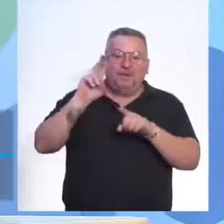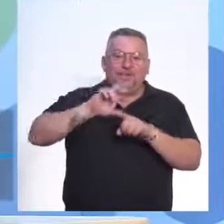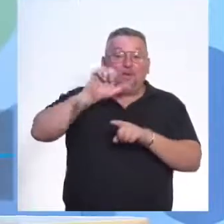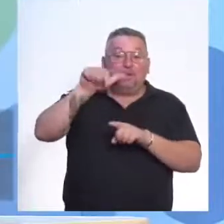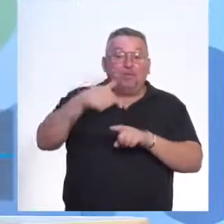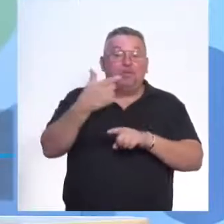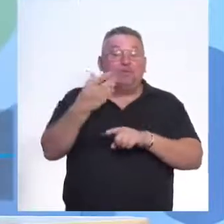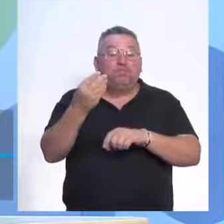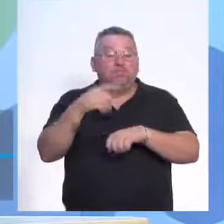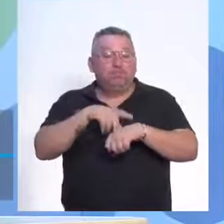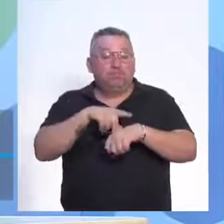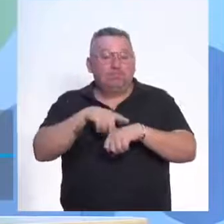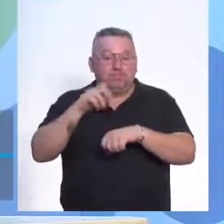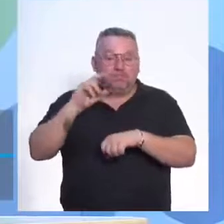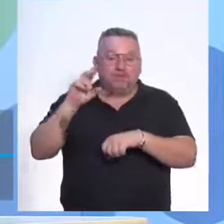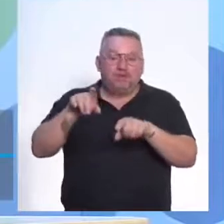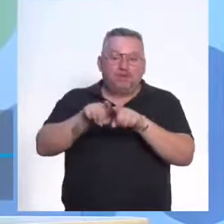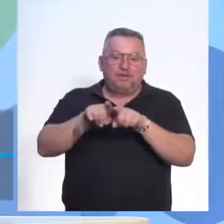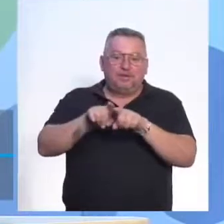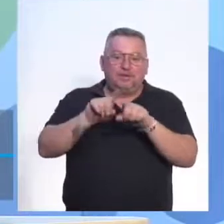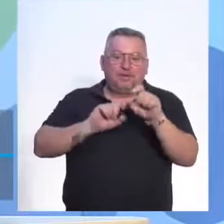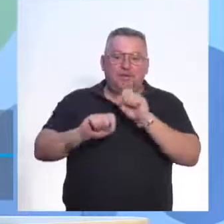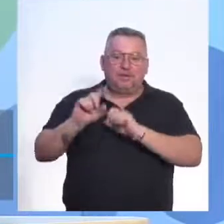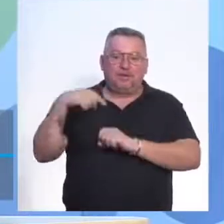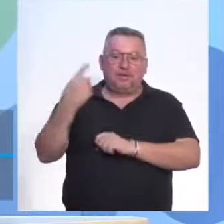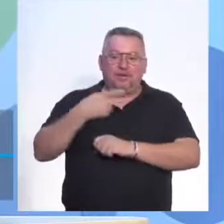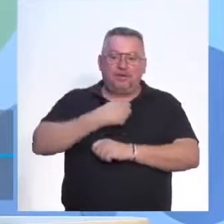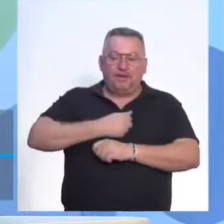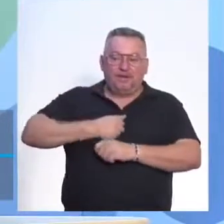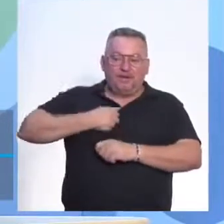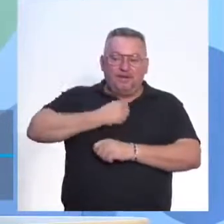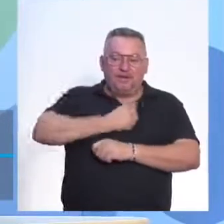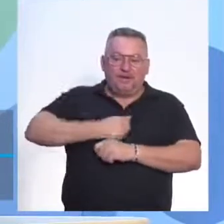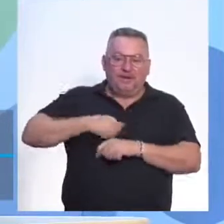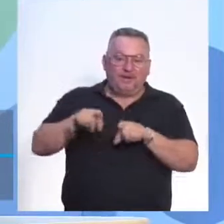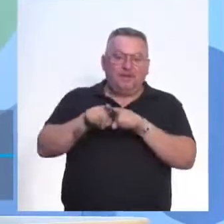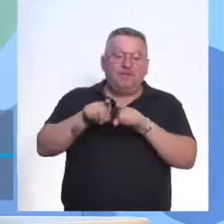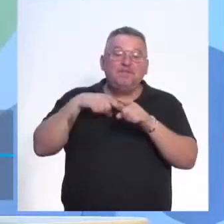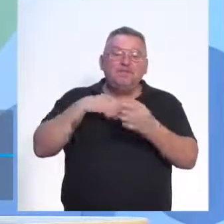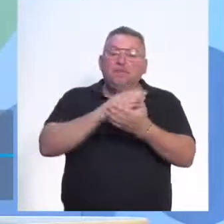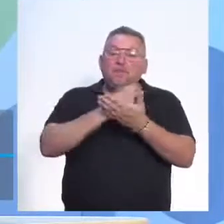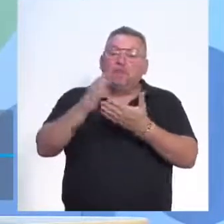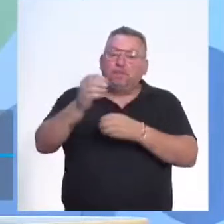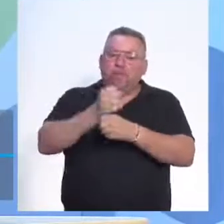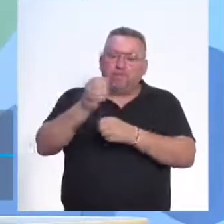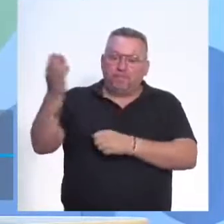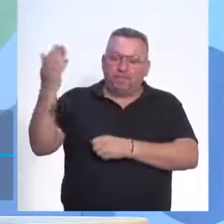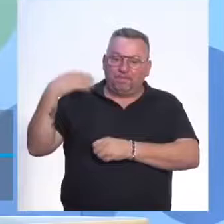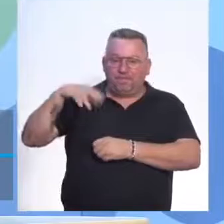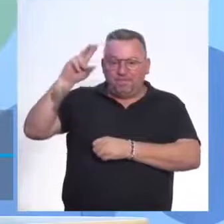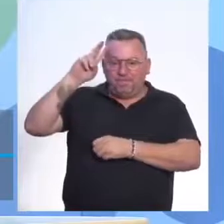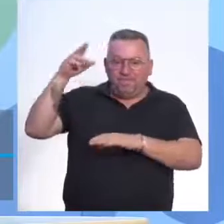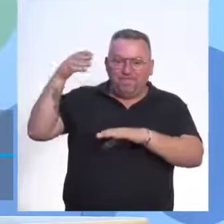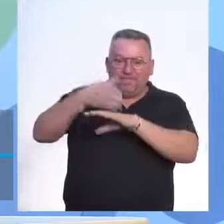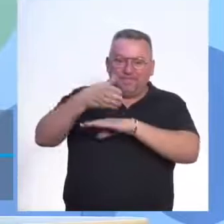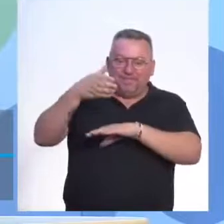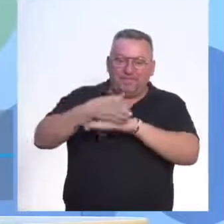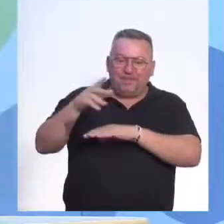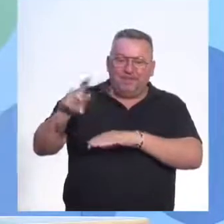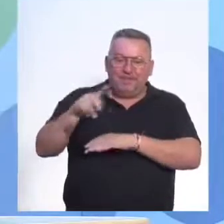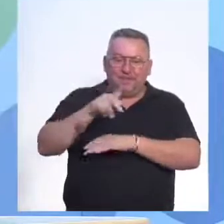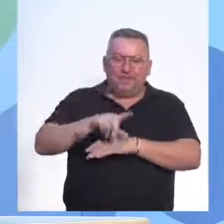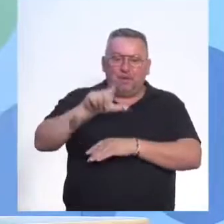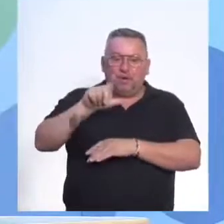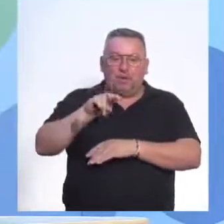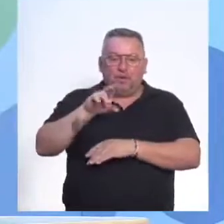de muito tempo, a turma do sexto ano. Nossa, que saudades. Quem estava aqui no começo do ano, você lembra, né? Eu participando das aulas com a professora Lucy